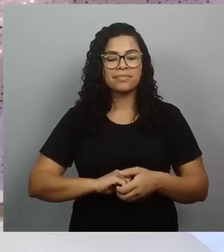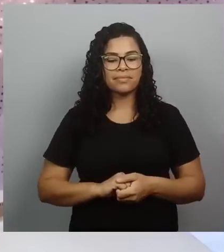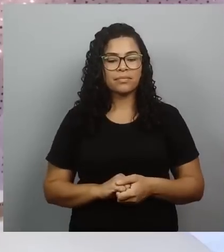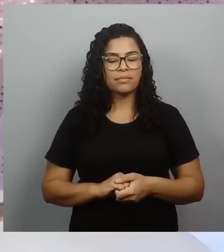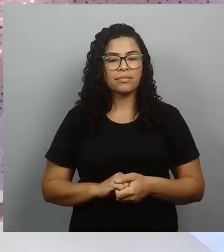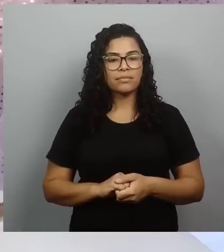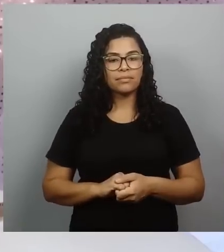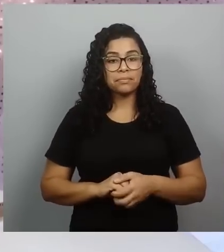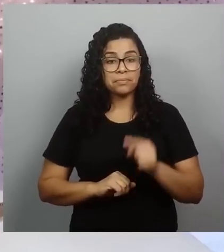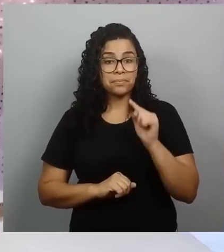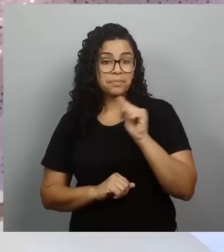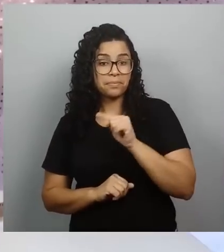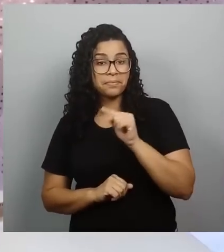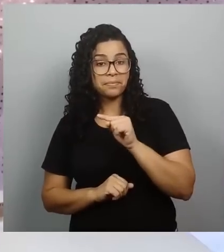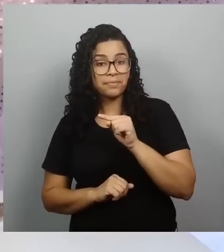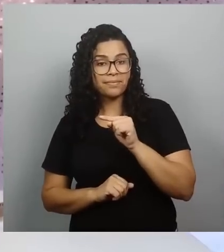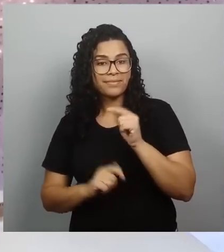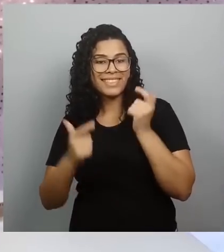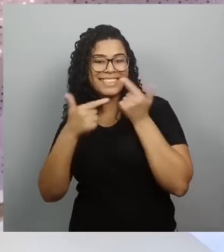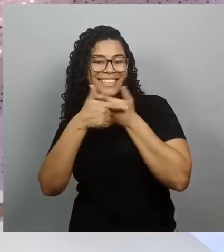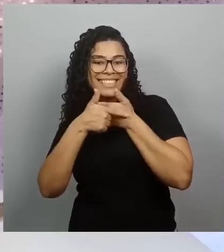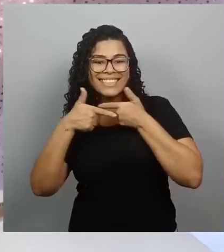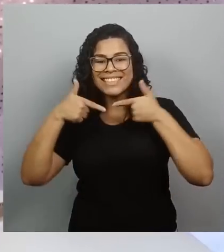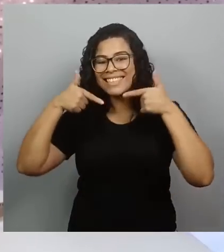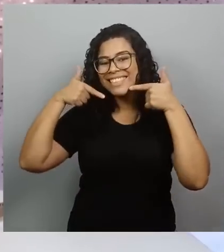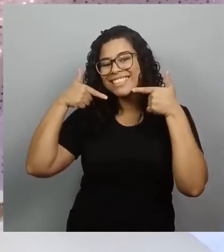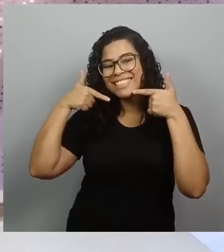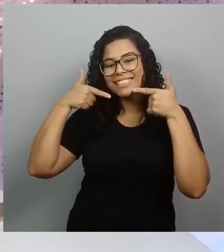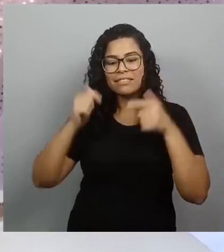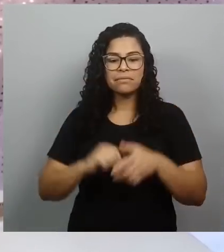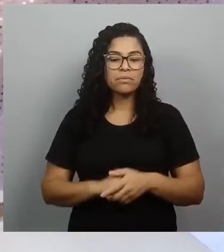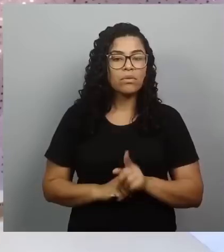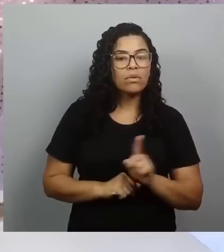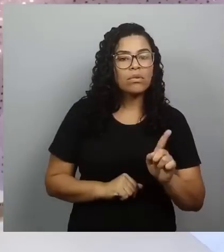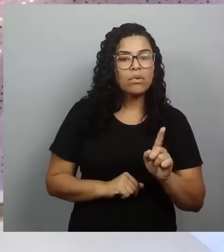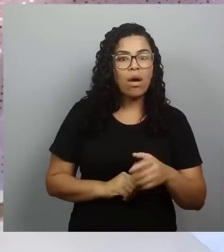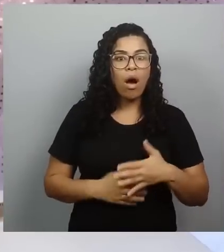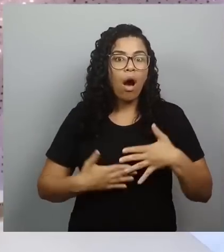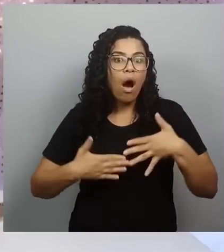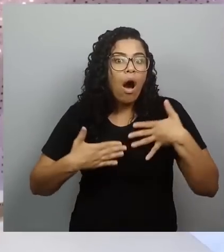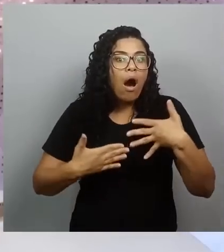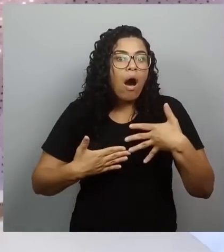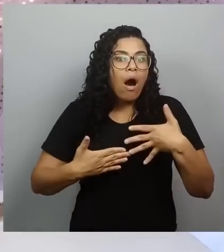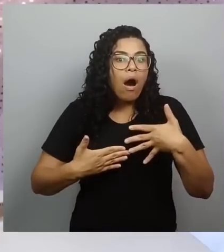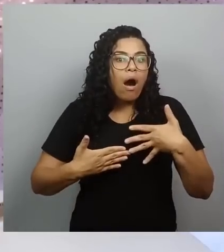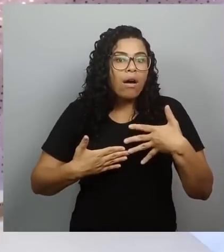expressar. Este daqui está rindo, está feliz. Este já está